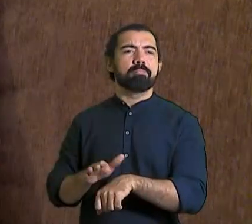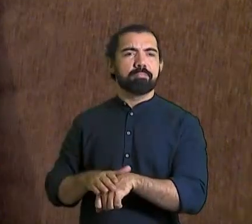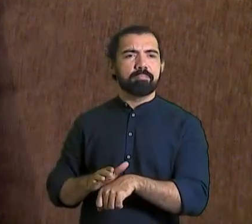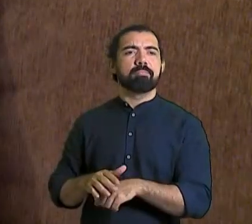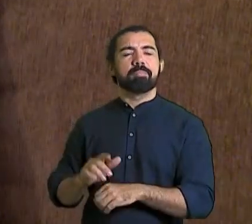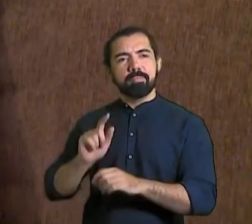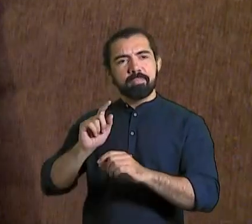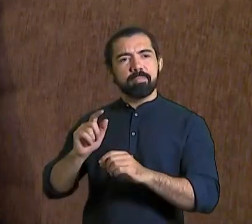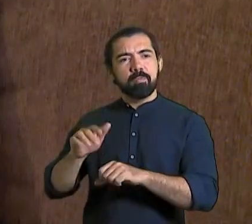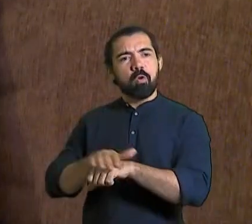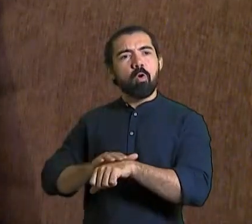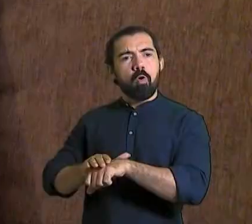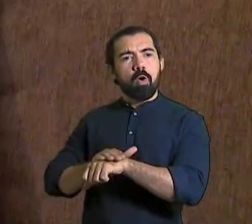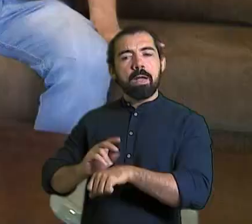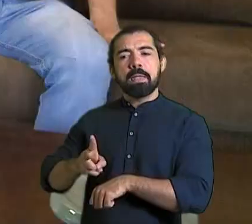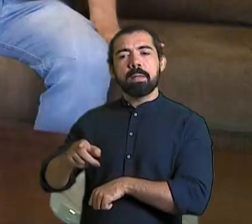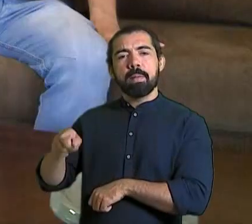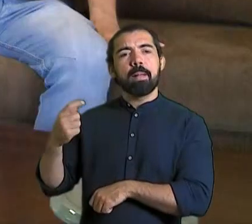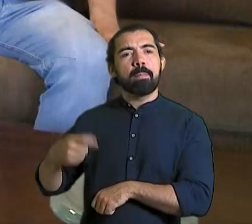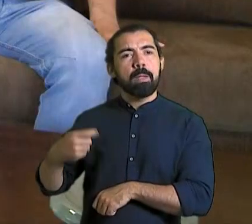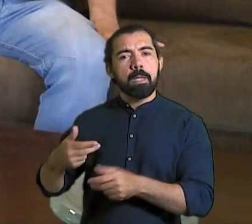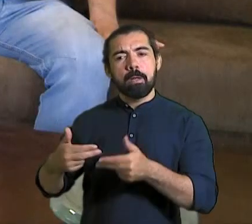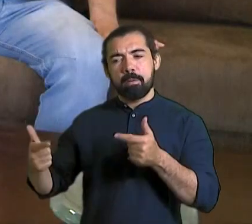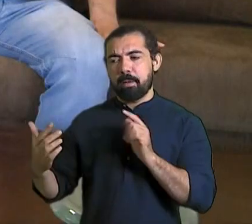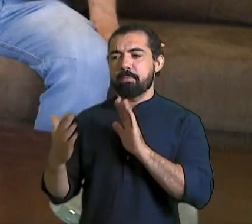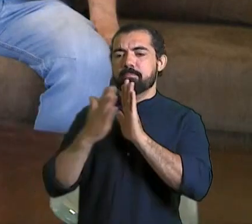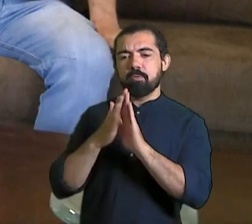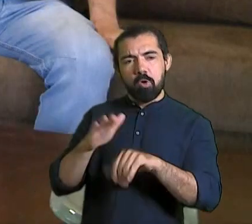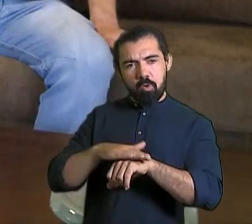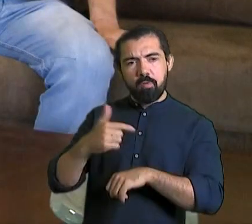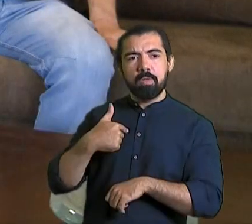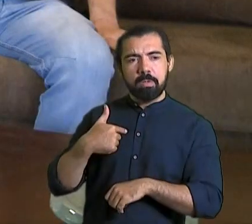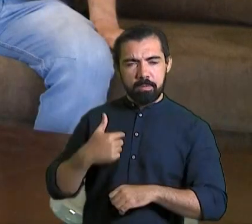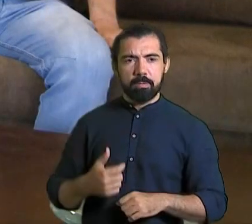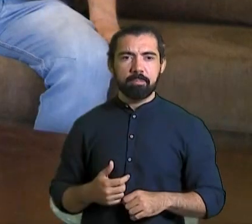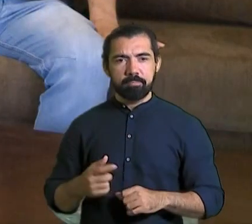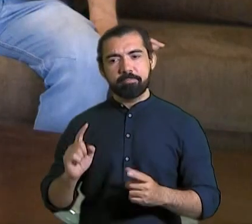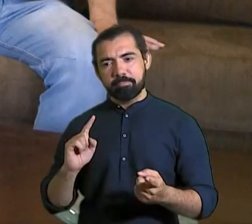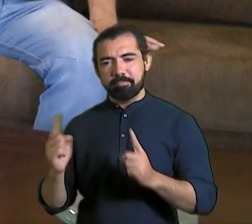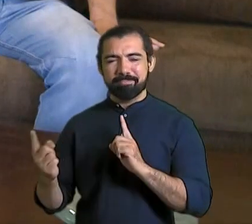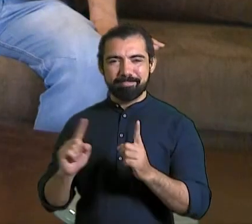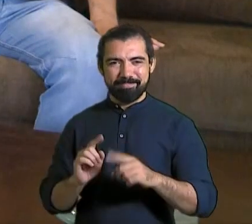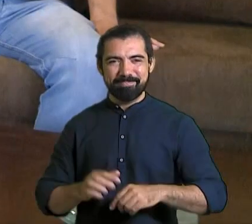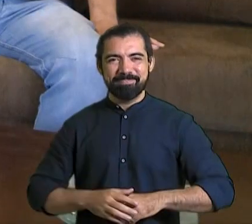troca essa ideia, né? Sempre que ela precisa de alguma coisa, ela me procura e vice-versa, né?